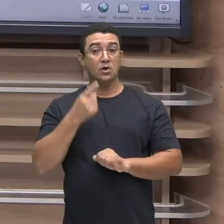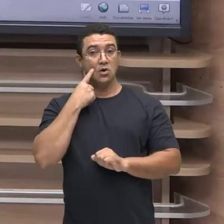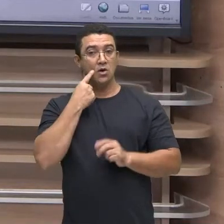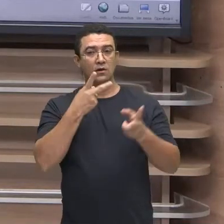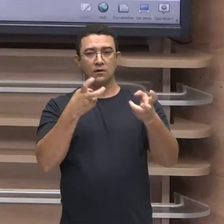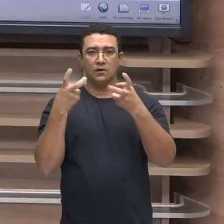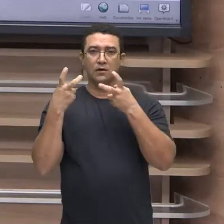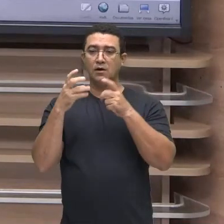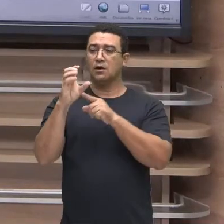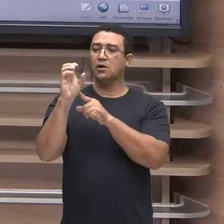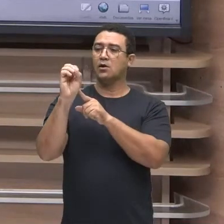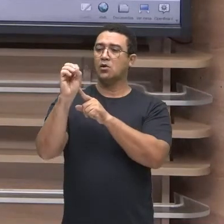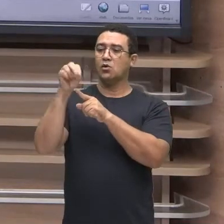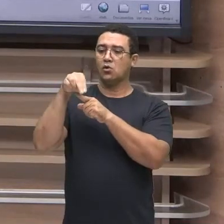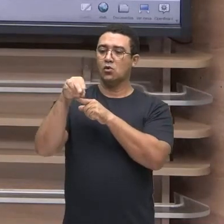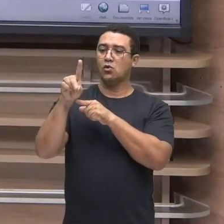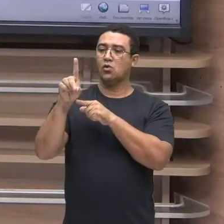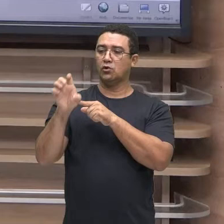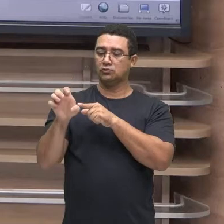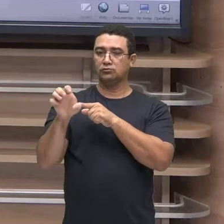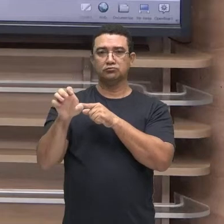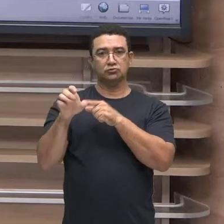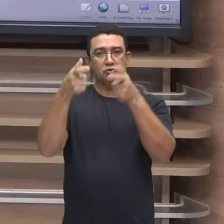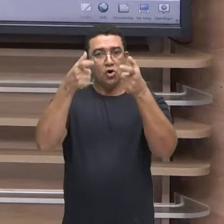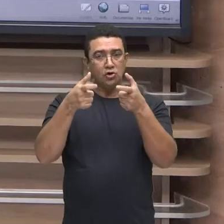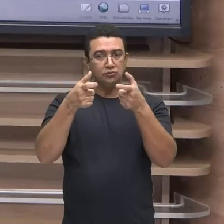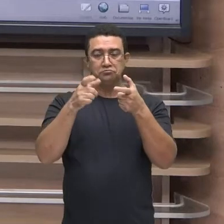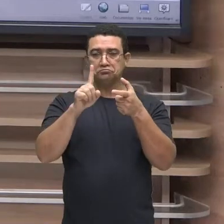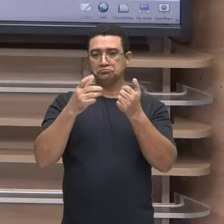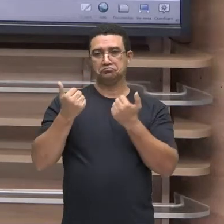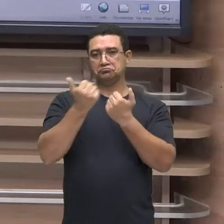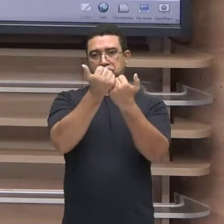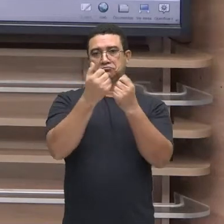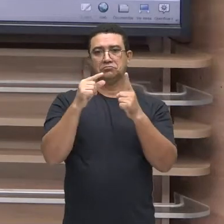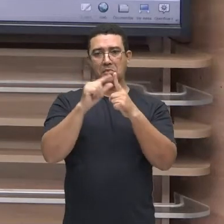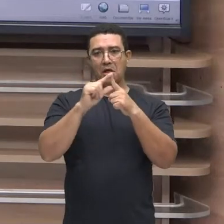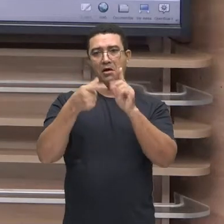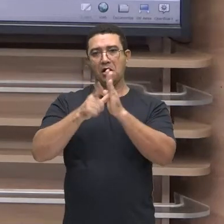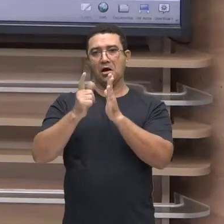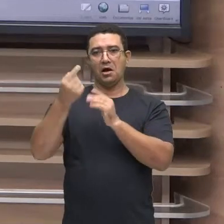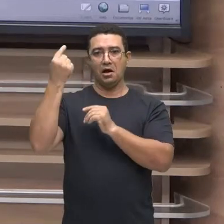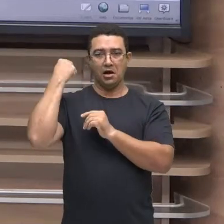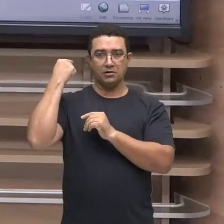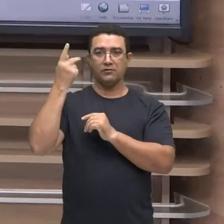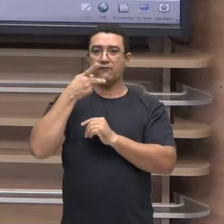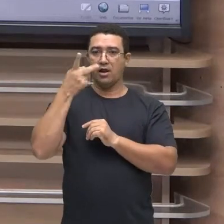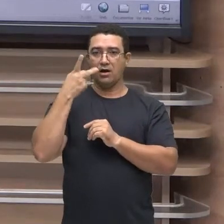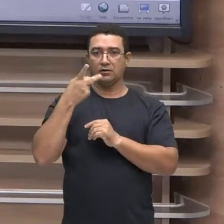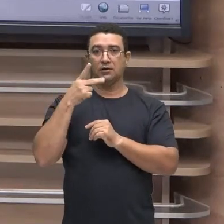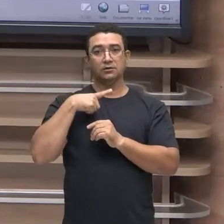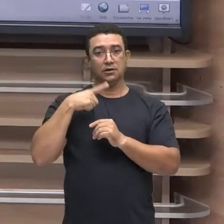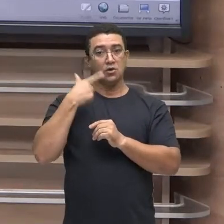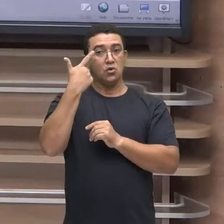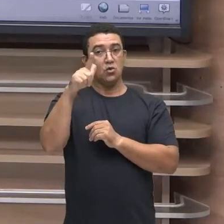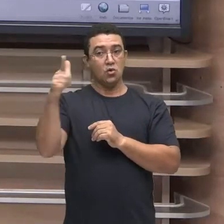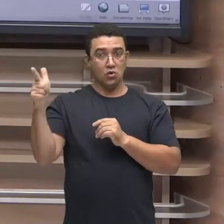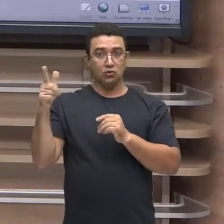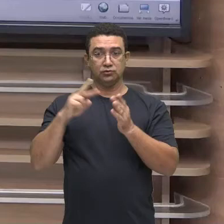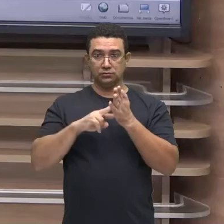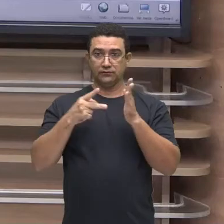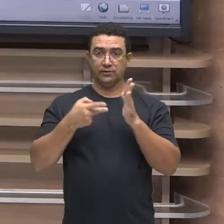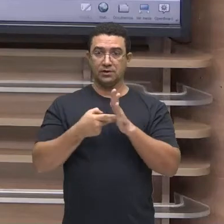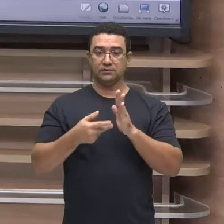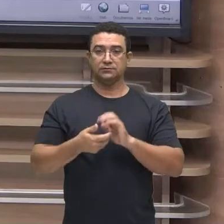tá? Ele não está substituindo um termo, tá? Ele aqui, ele tem outro sentido, outra